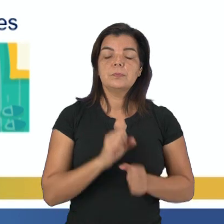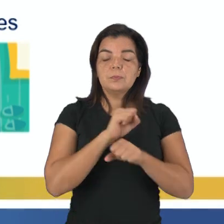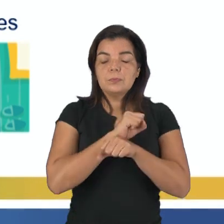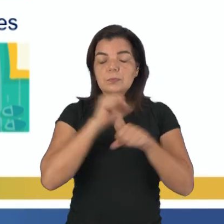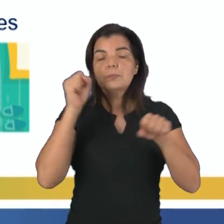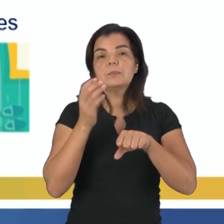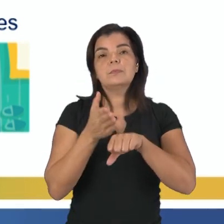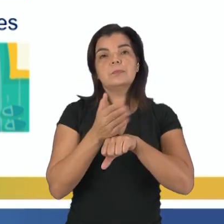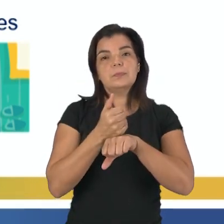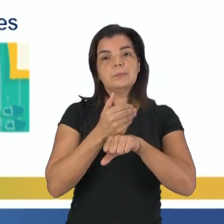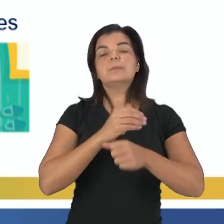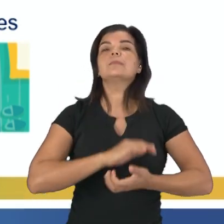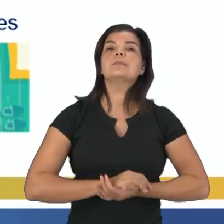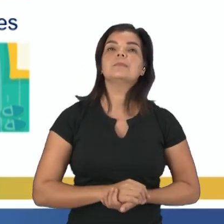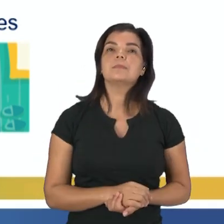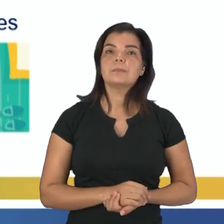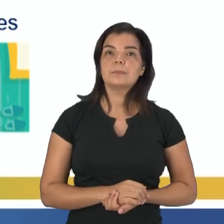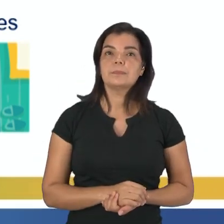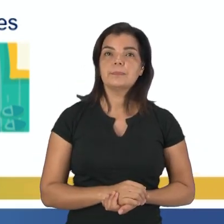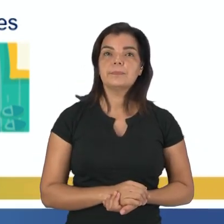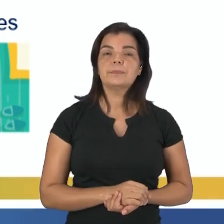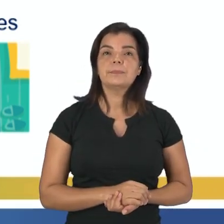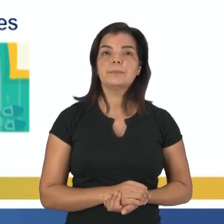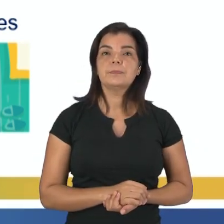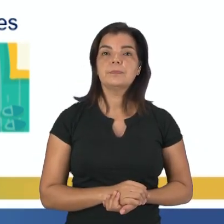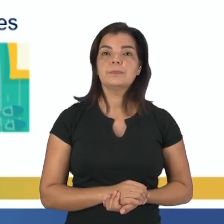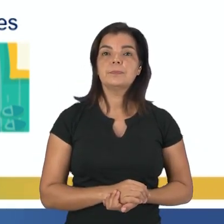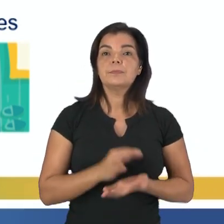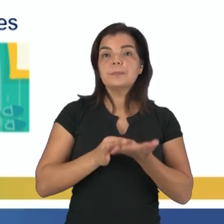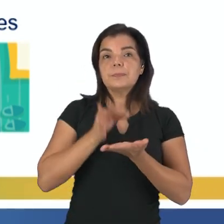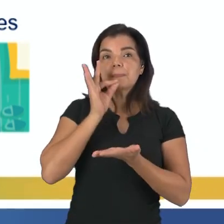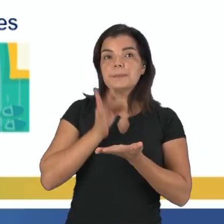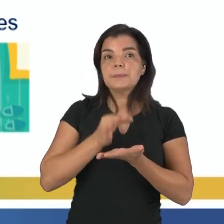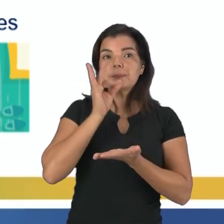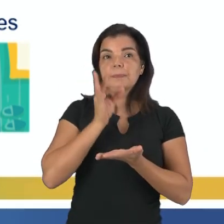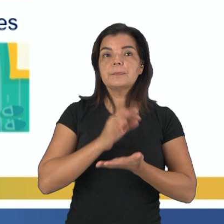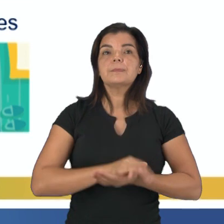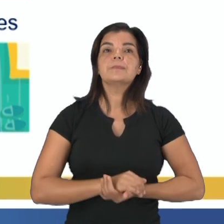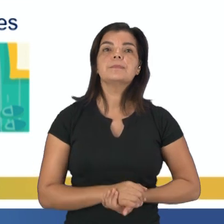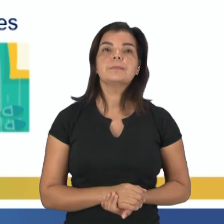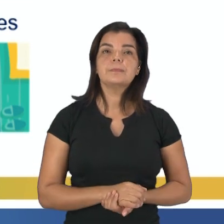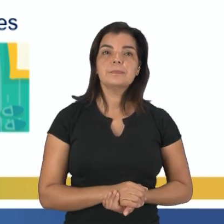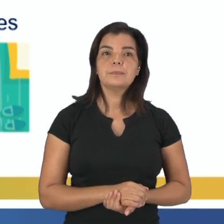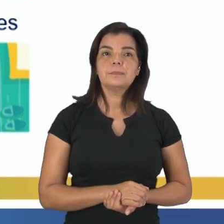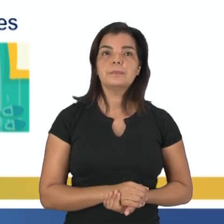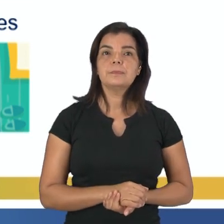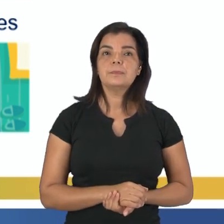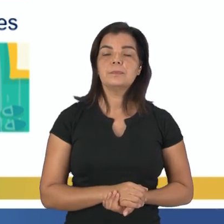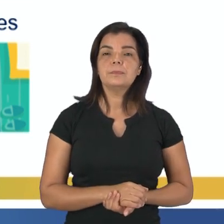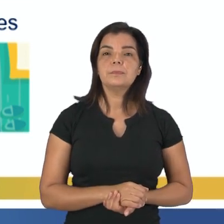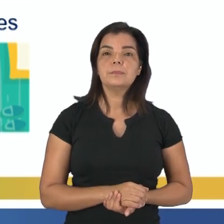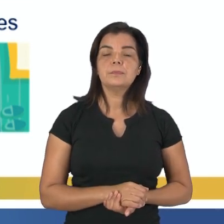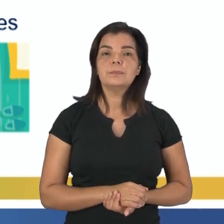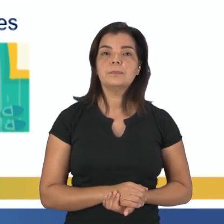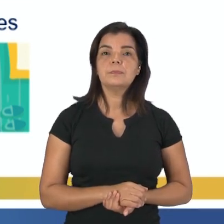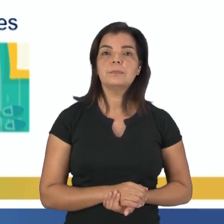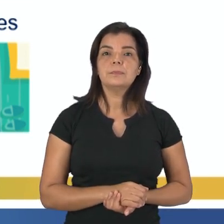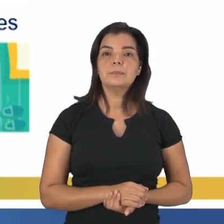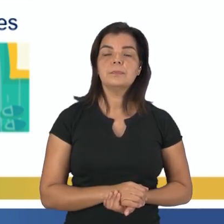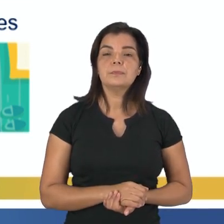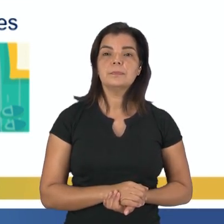cedo. Have breakfast. Tomar café da manhã. Have lunch or have